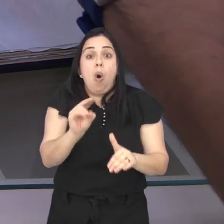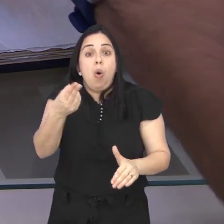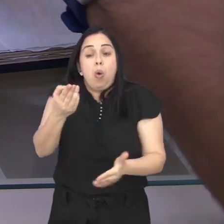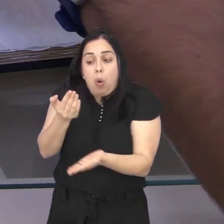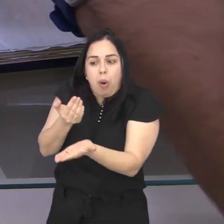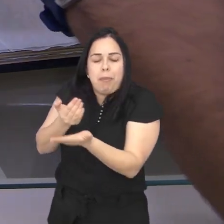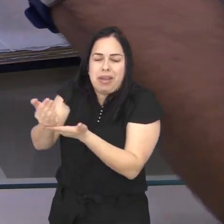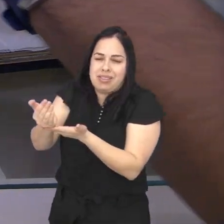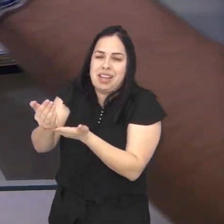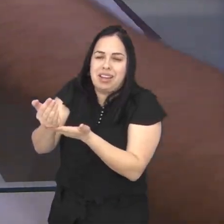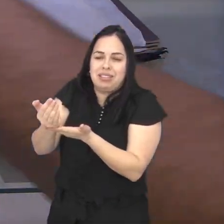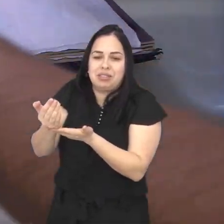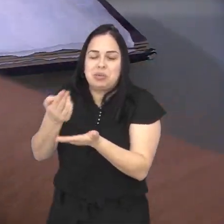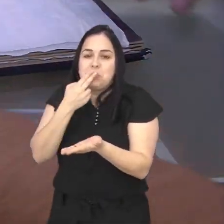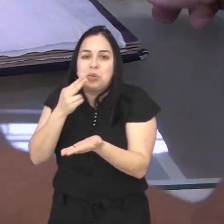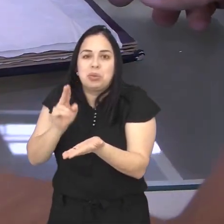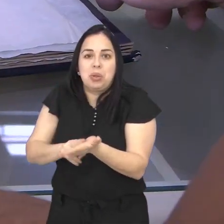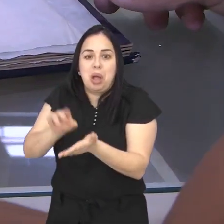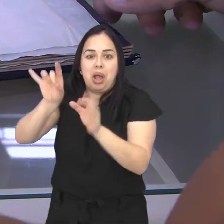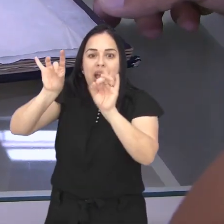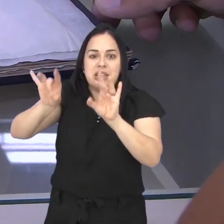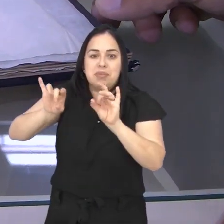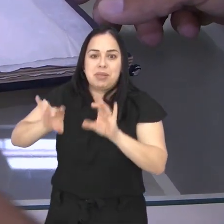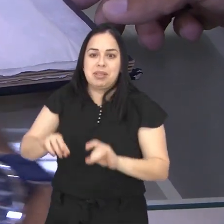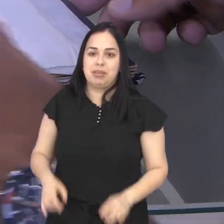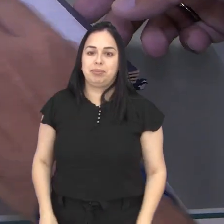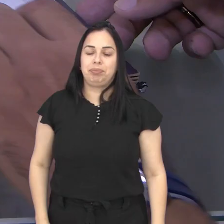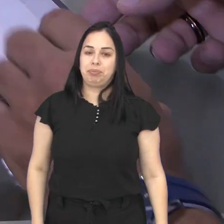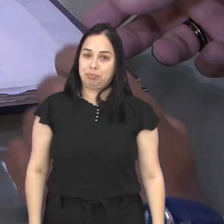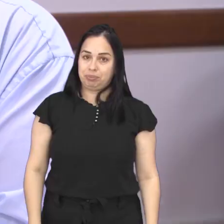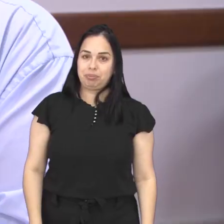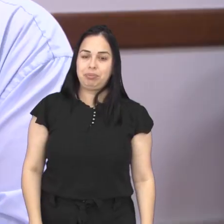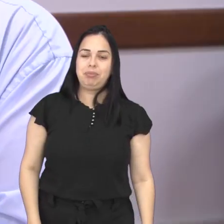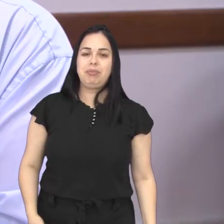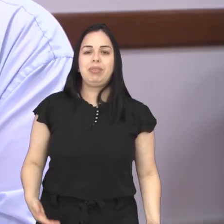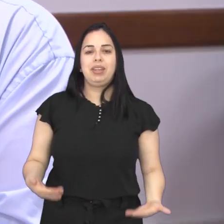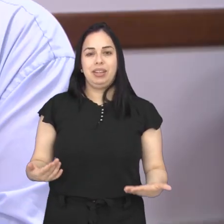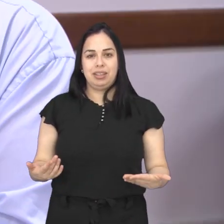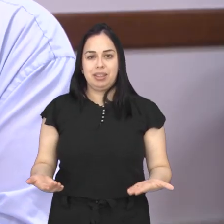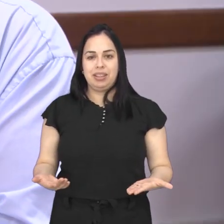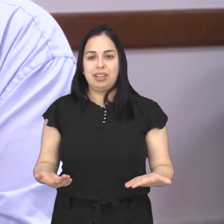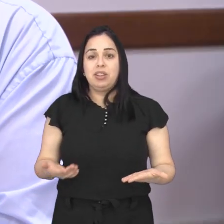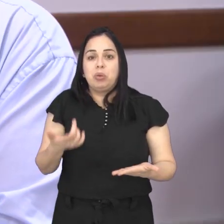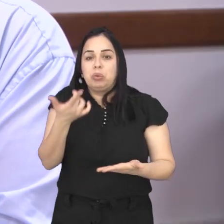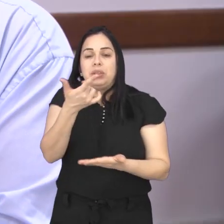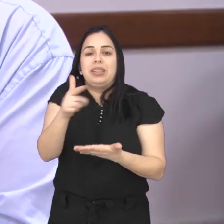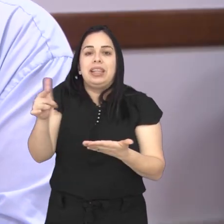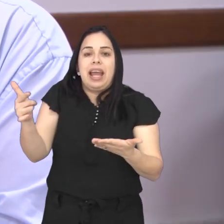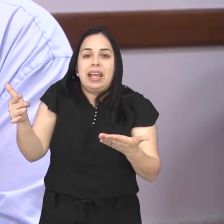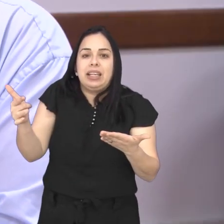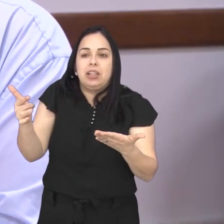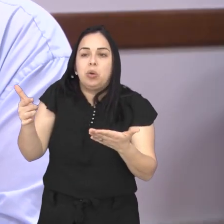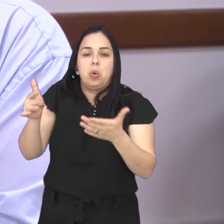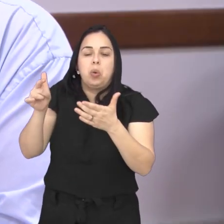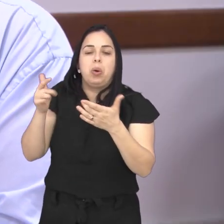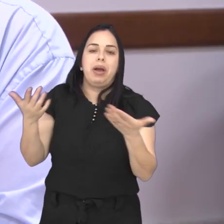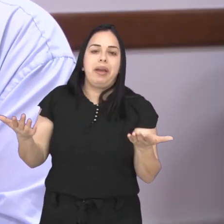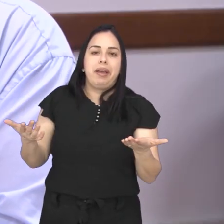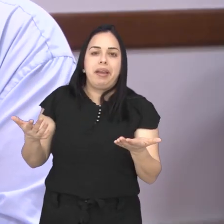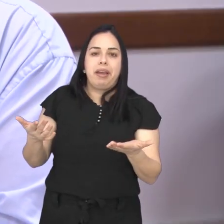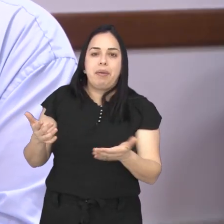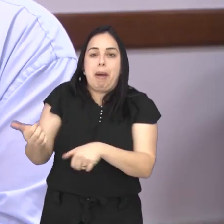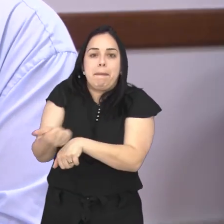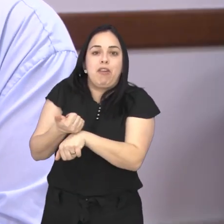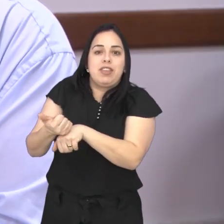talvez começar uma com algum desses selos especiais? Apesar de não ter o guichê específico de